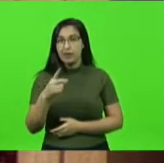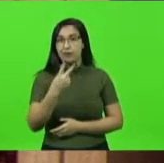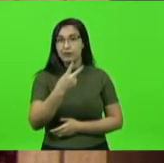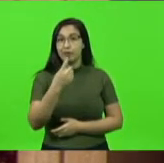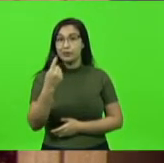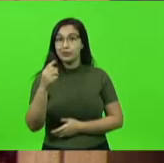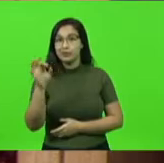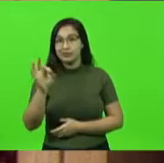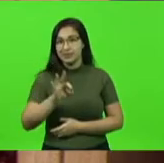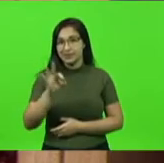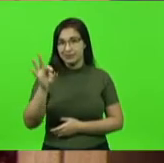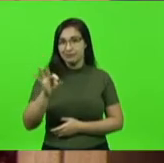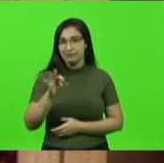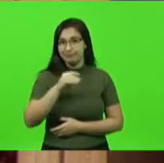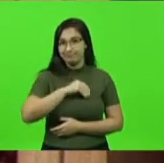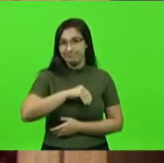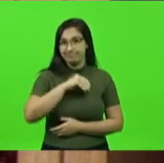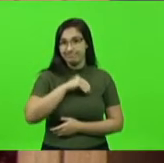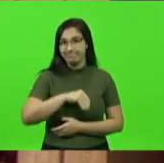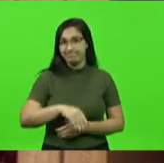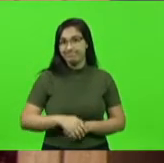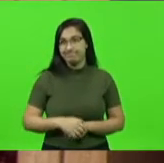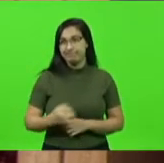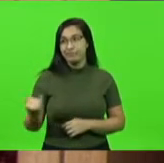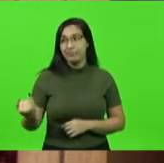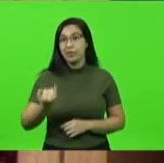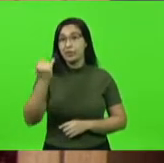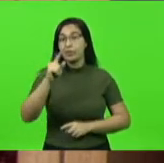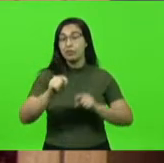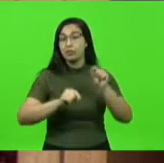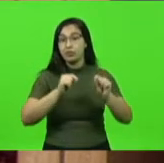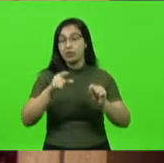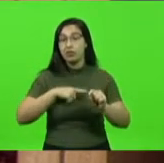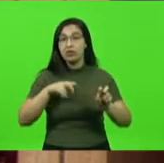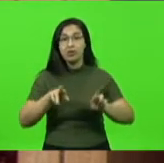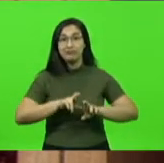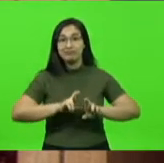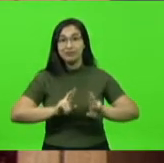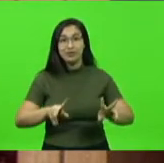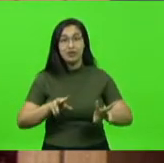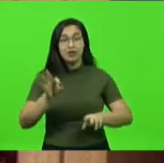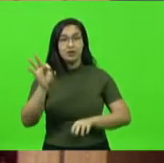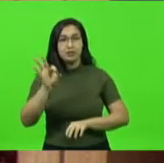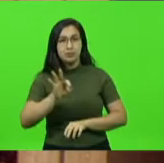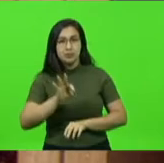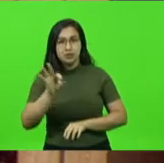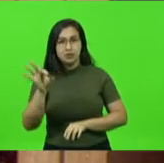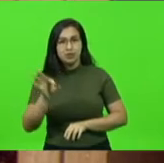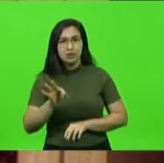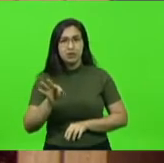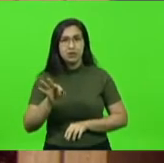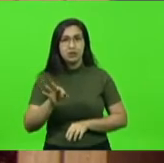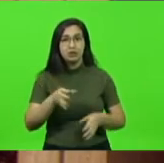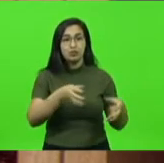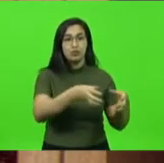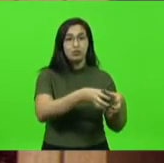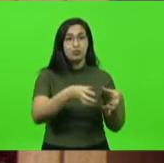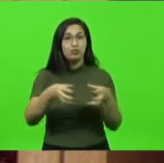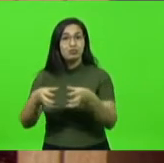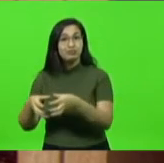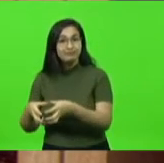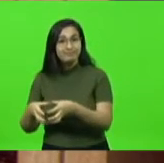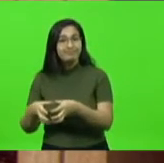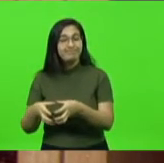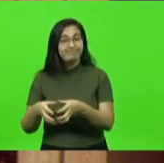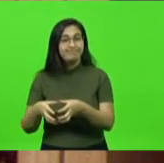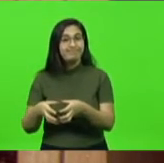21%. É importante dizer que há uma diferença percentual também entre uma categoria e outra, na